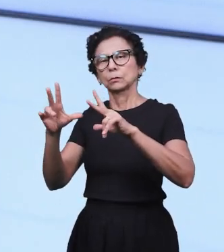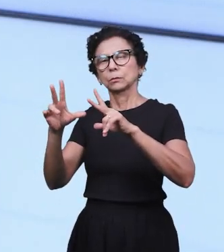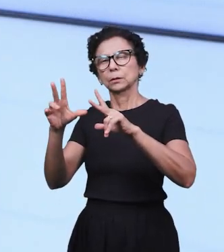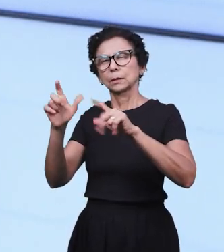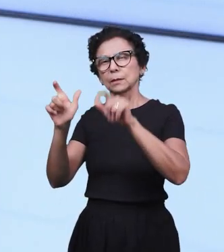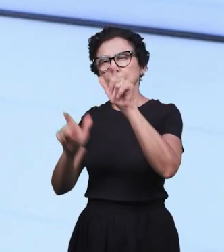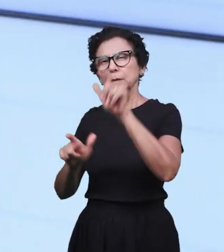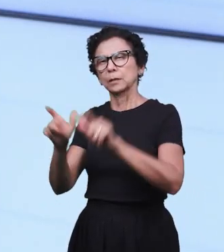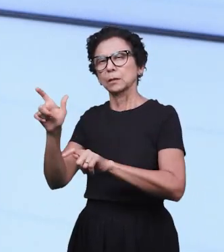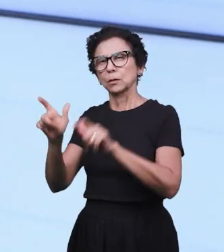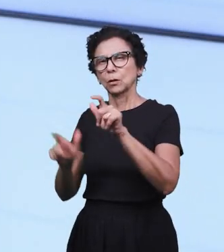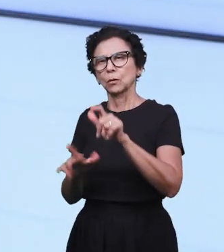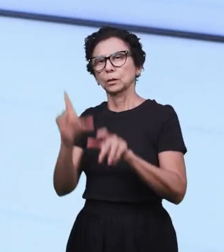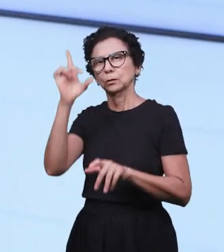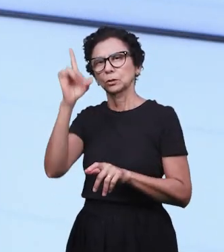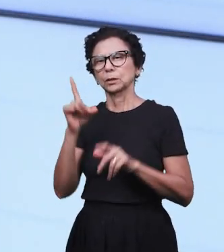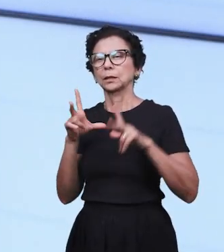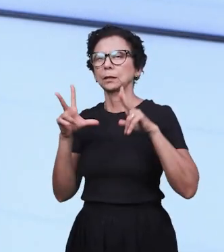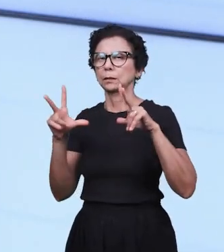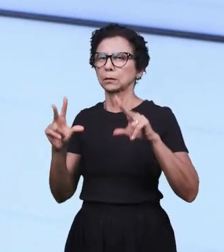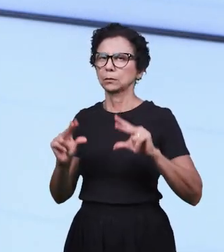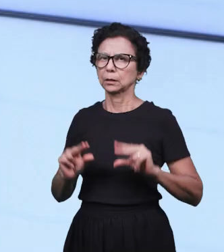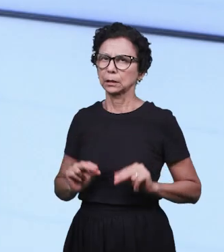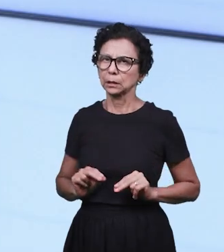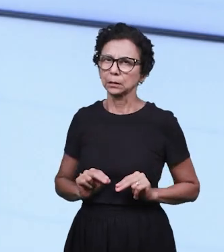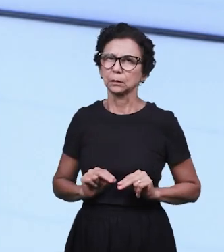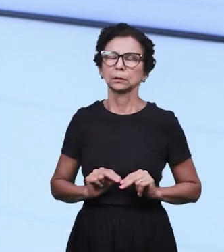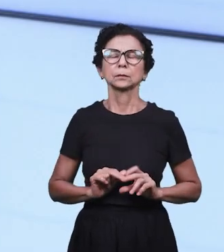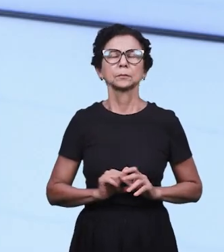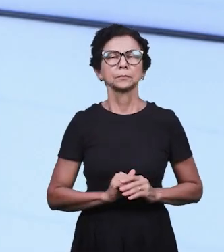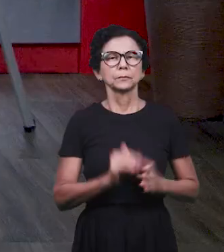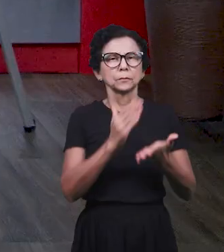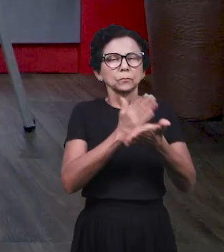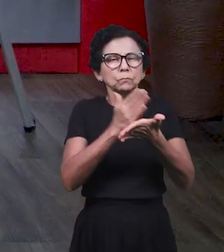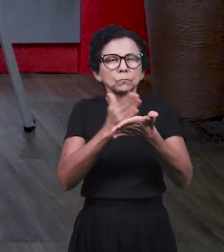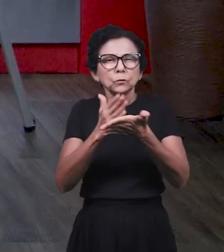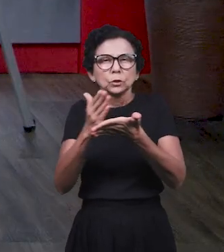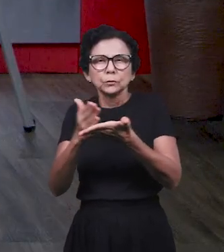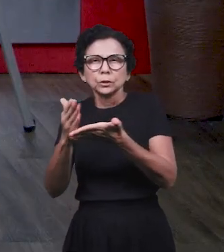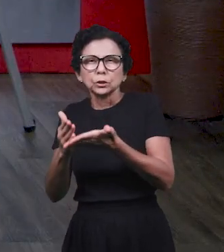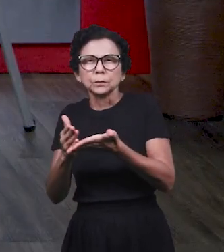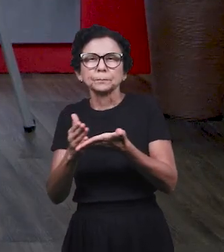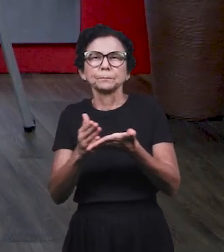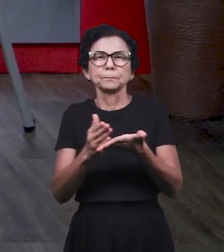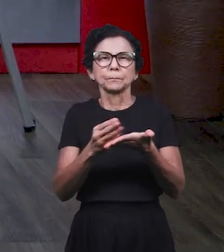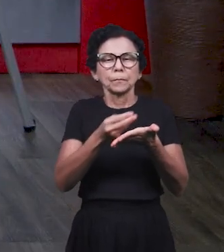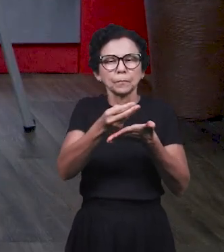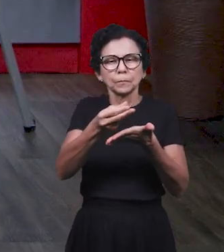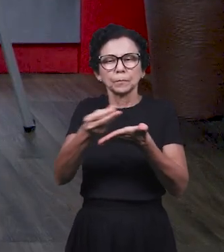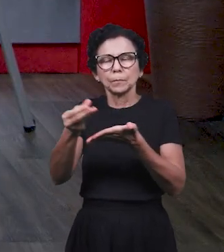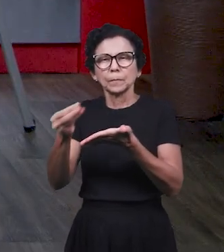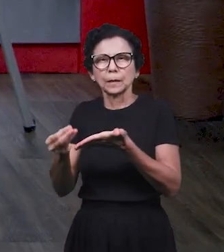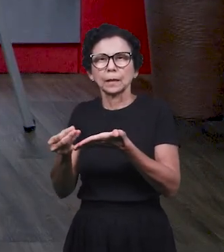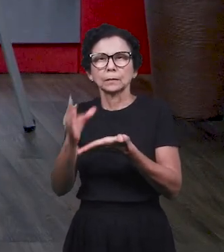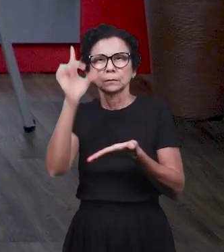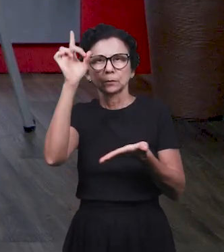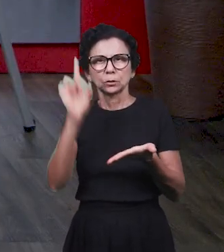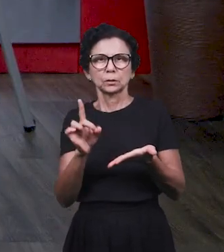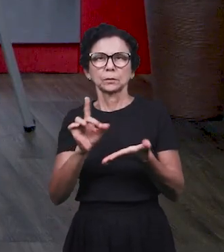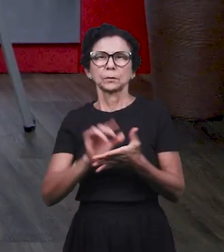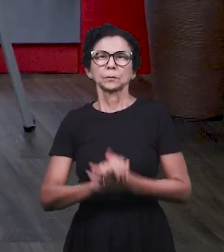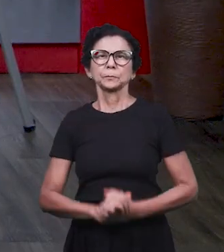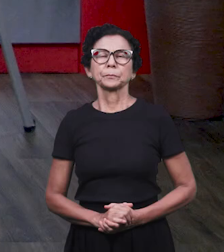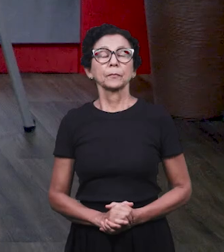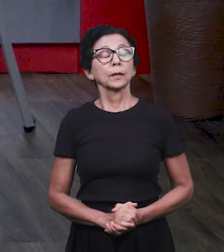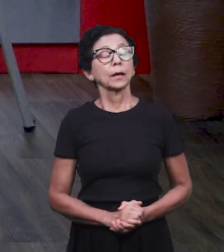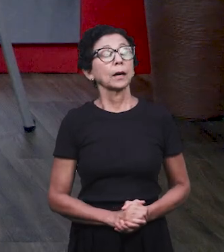com aquilo que é o quinhão, aquilo que é a parte de cada um. E sempre importante também a pessoa requerer orientação de um